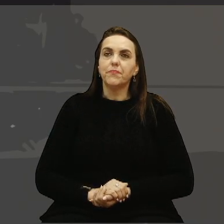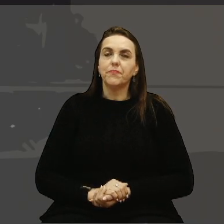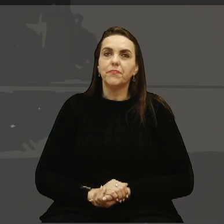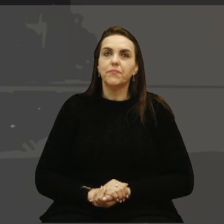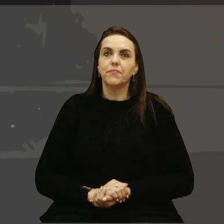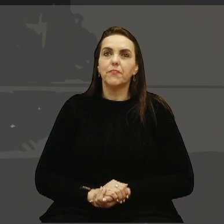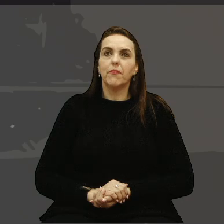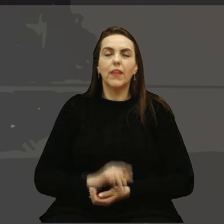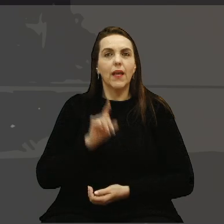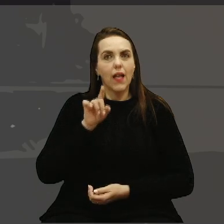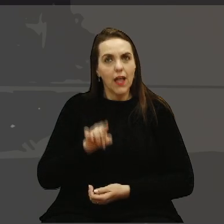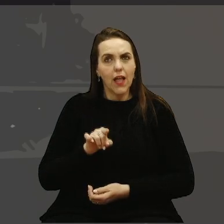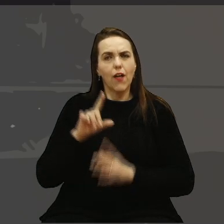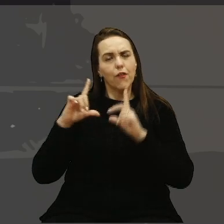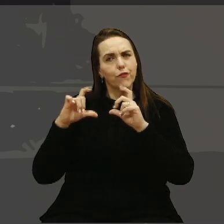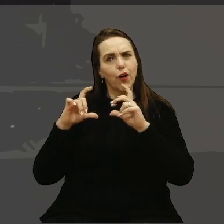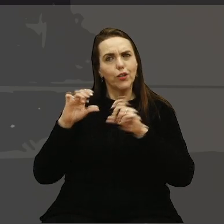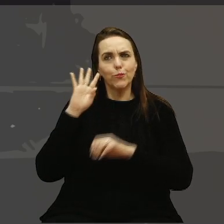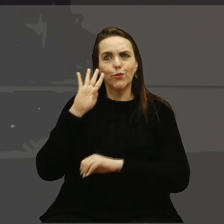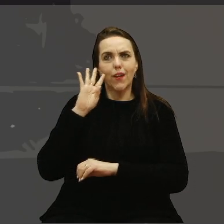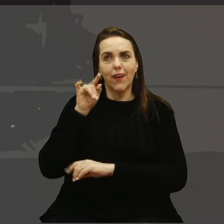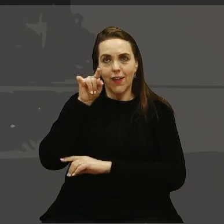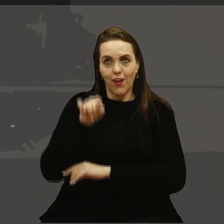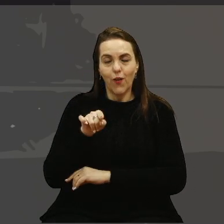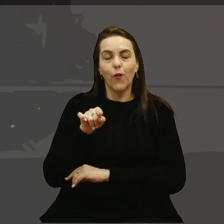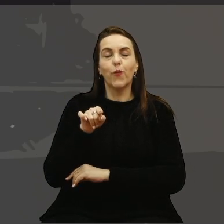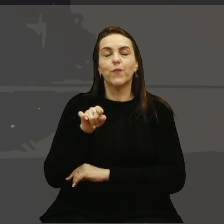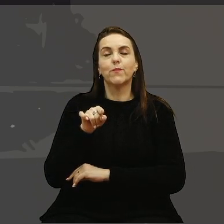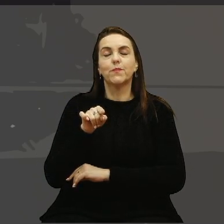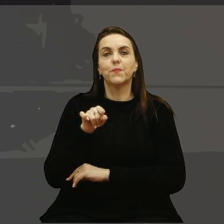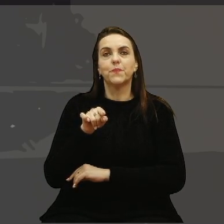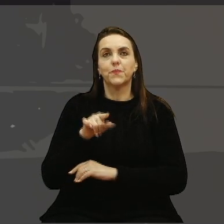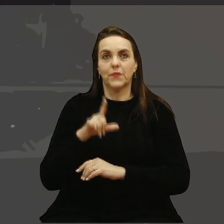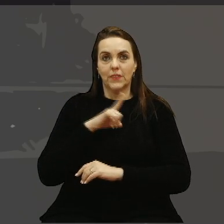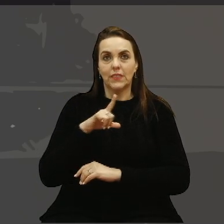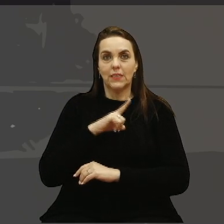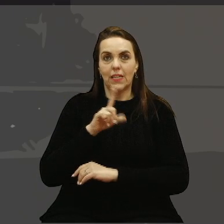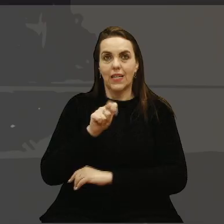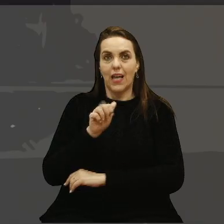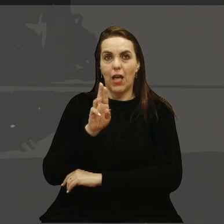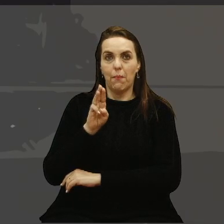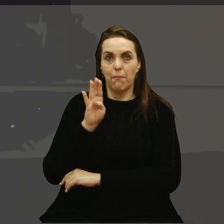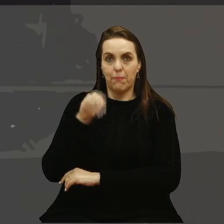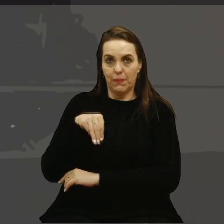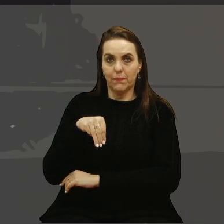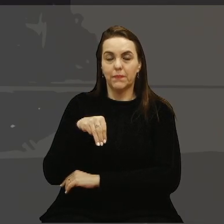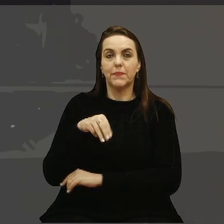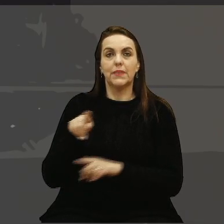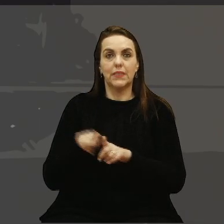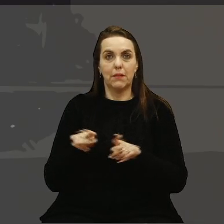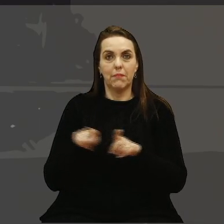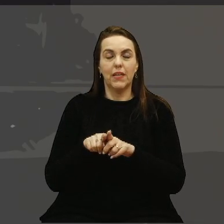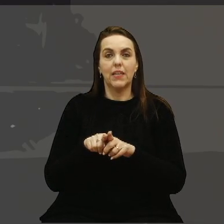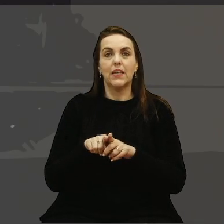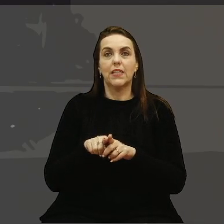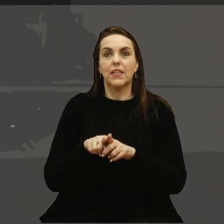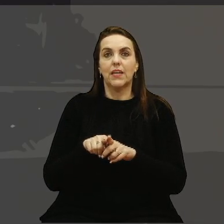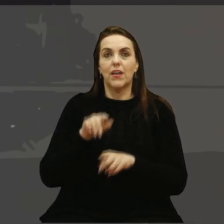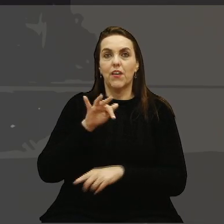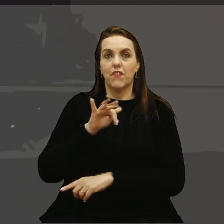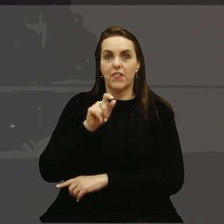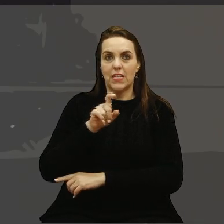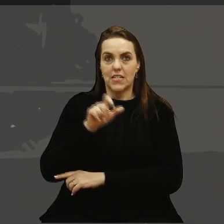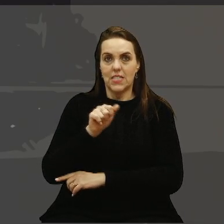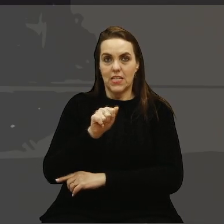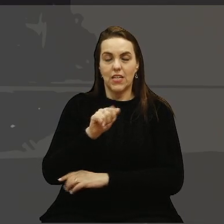Essa foto muito bacana, ali eu junto do Garbim, da Fixa Engenharia.